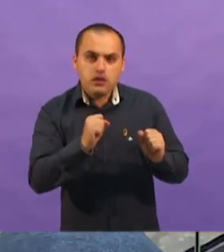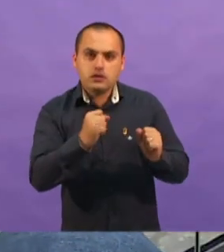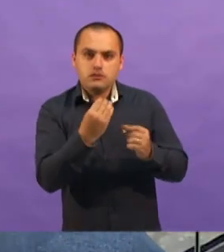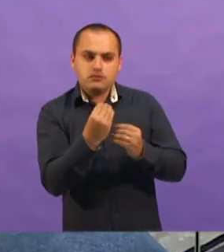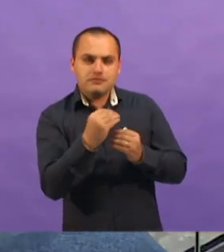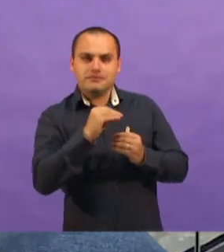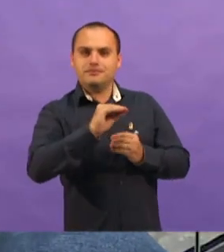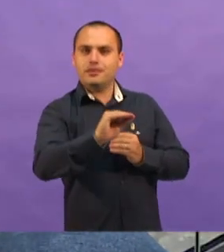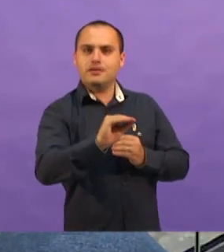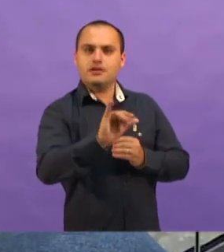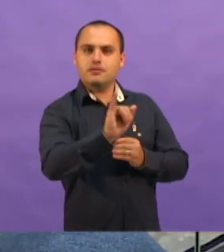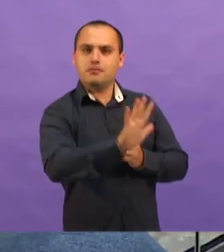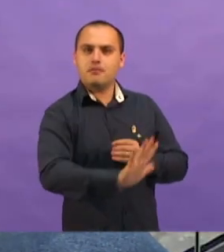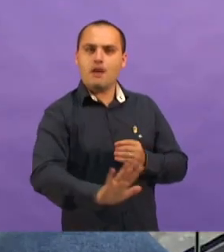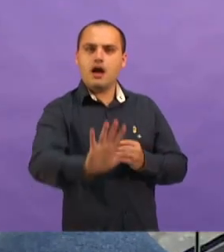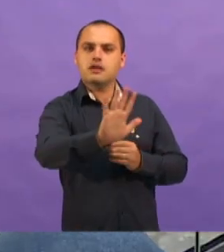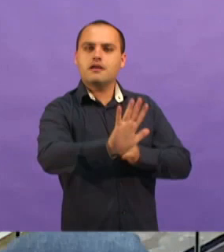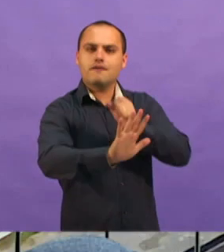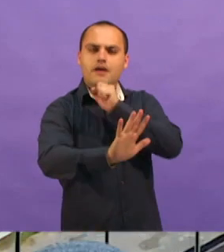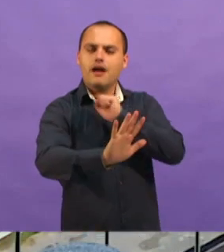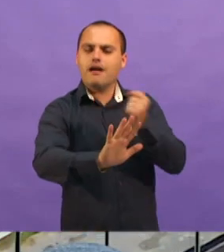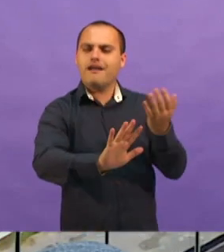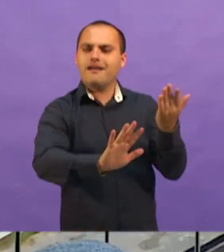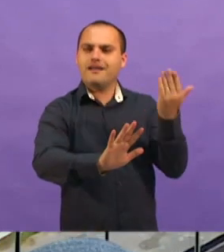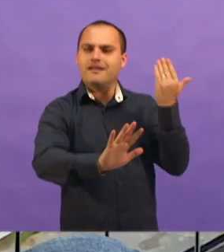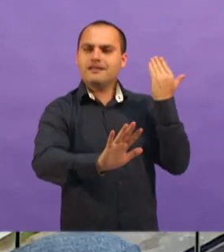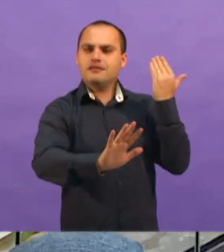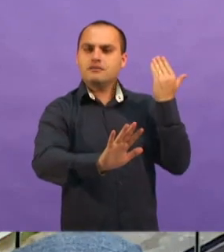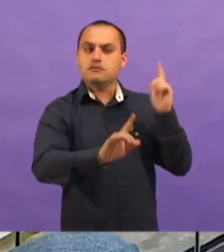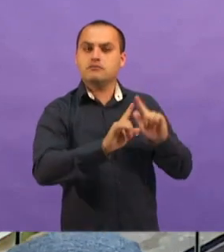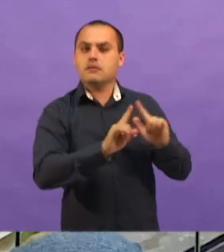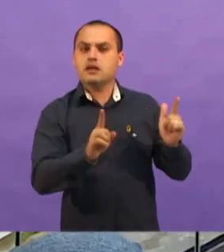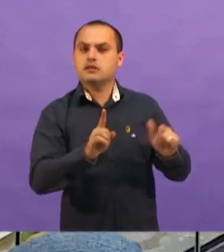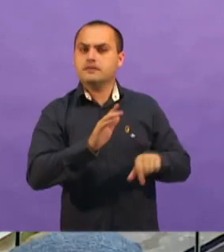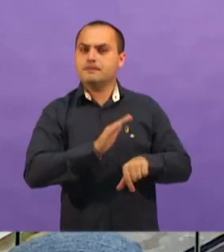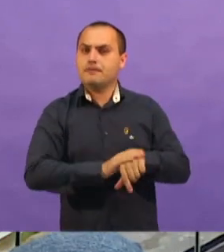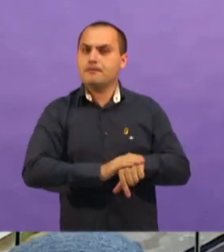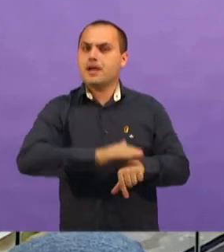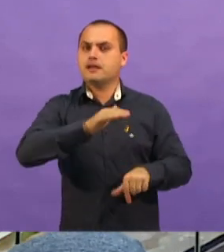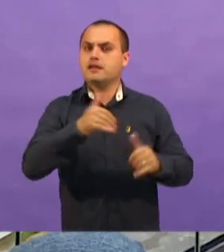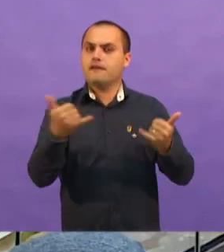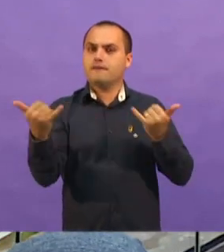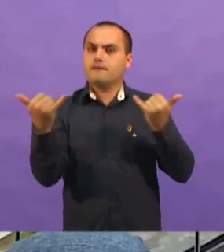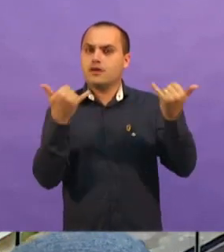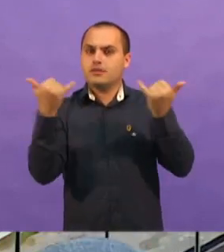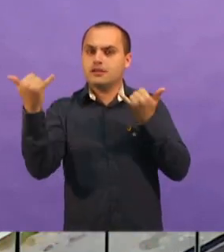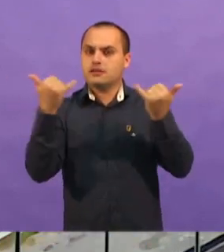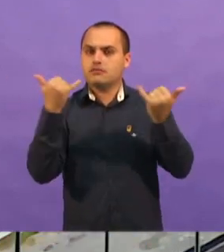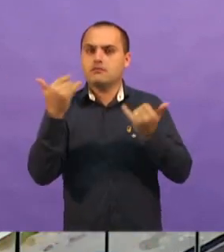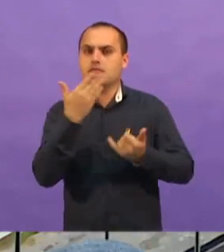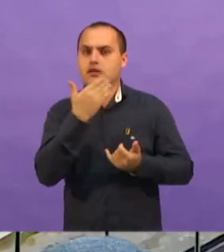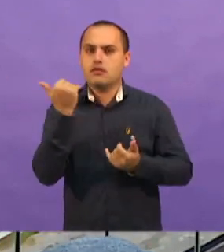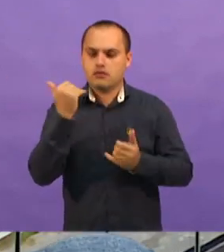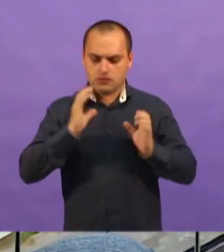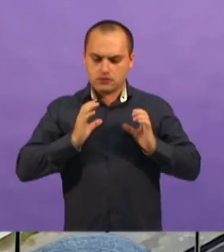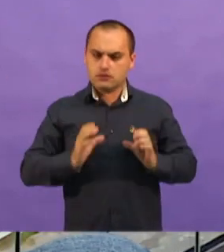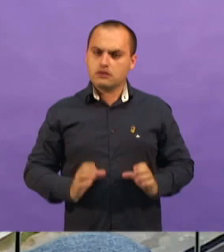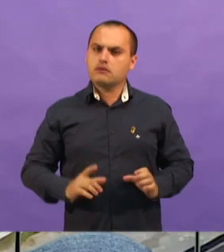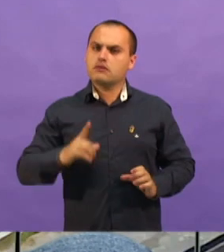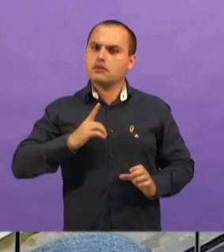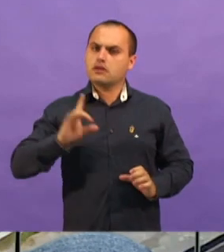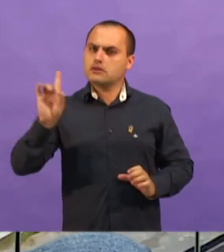isso, quanto mais informações nós tivermos, melhor. O cidadão tem direito à informação. Então, se eu mando